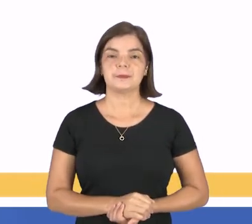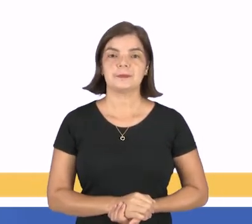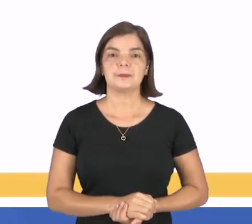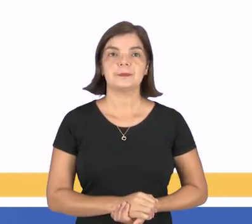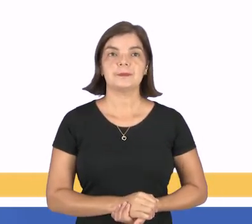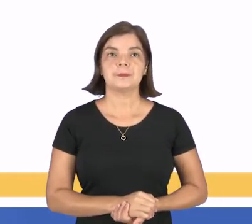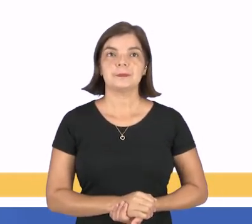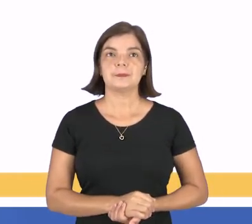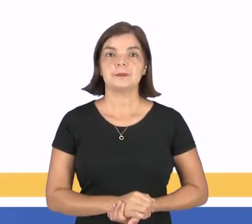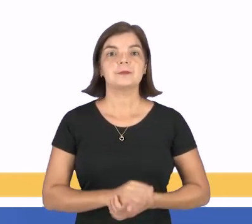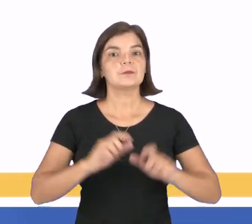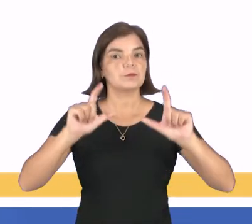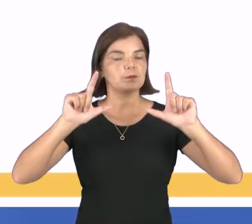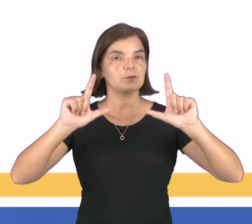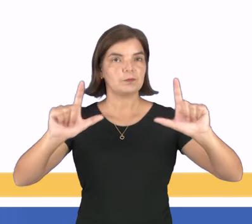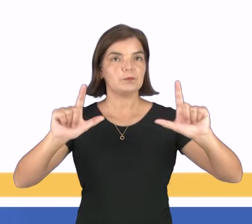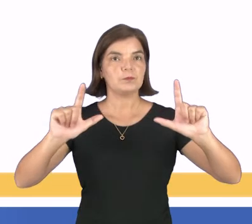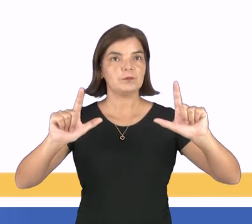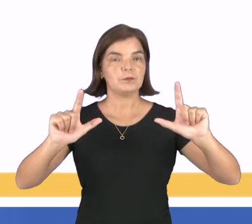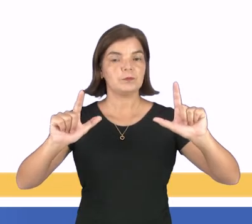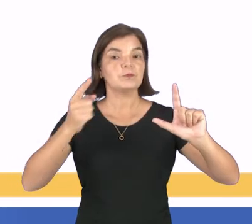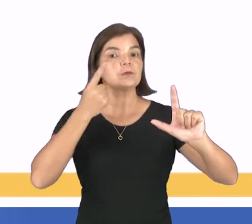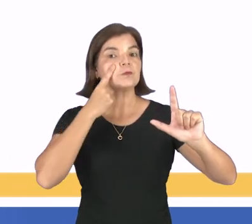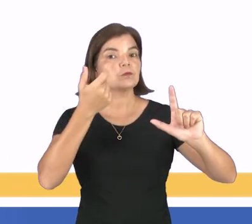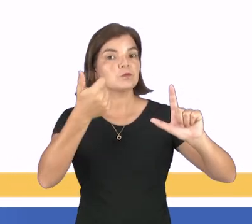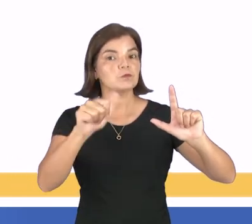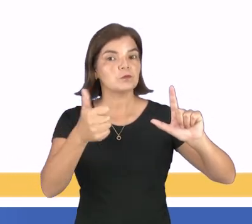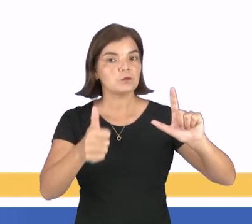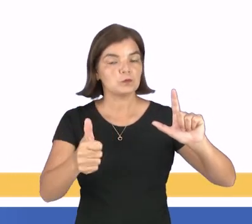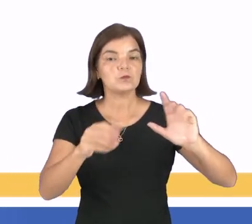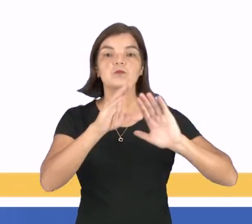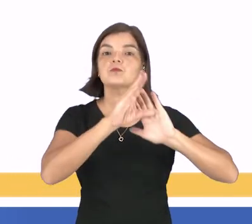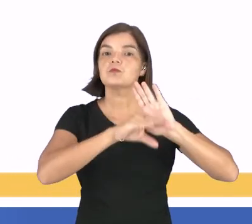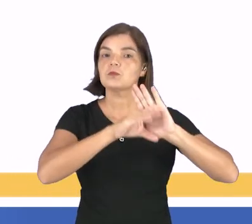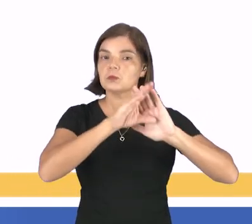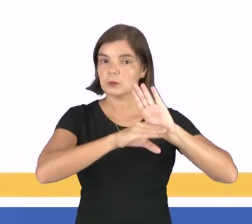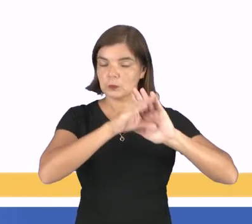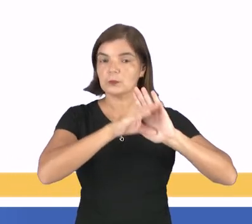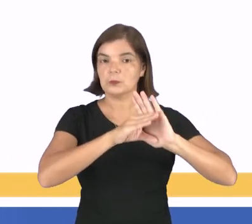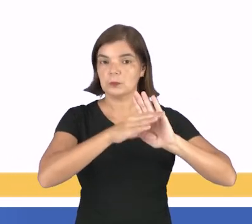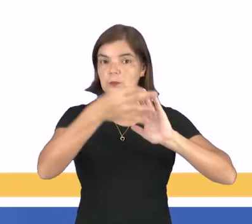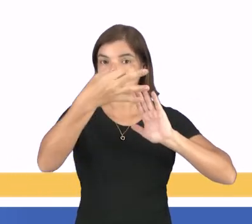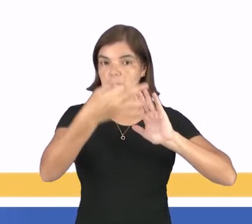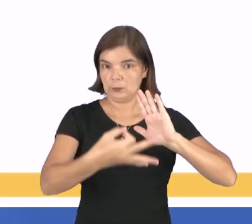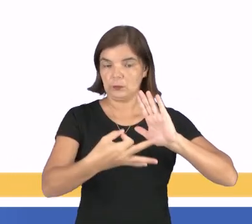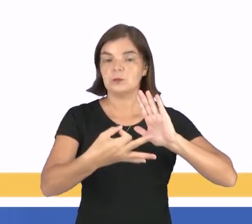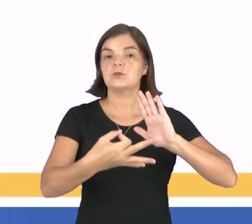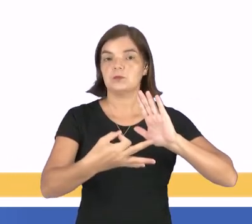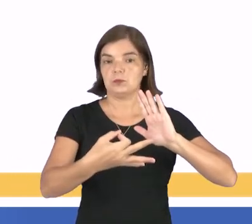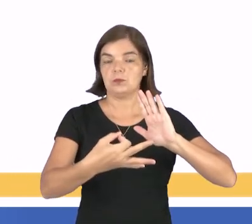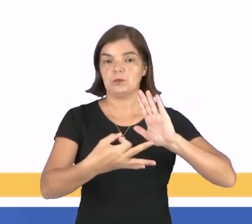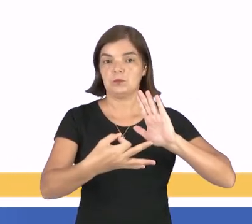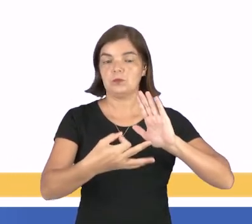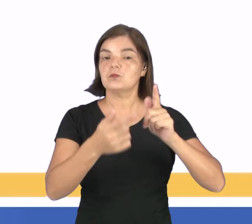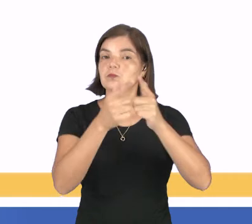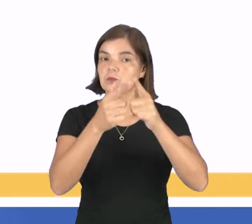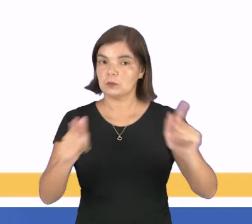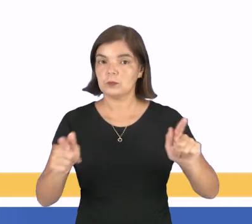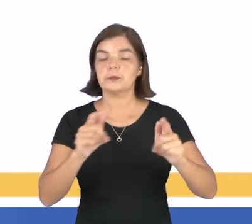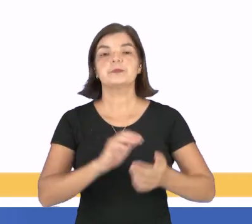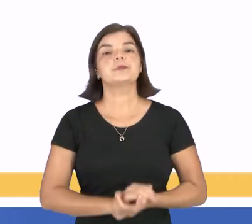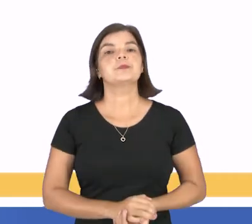vamos ler. Leia a placa e verifique se o conteúdo dela está em desacordo com a norma